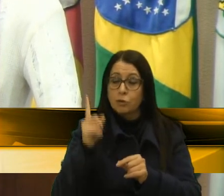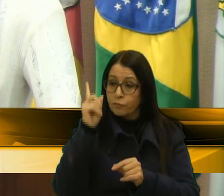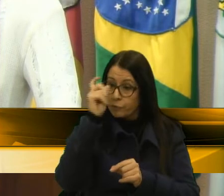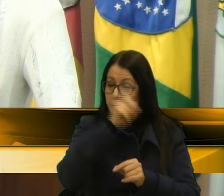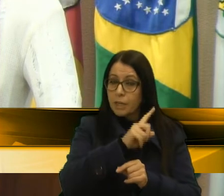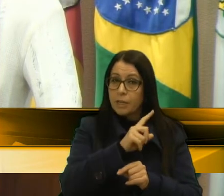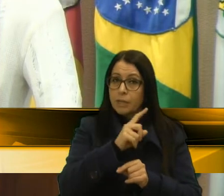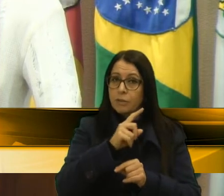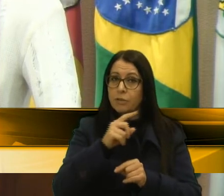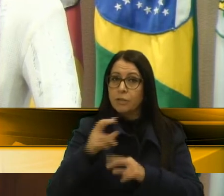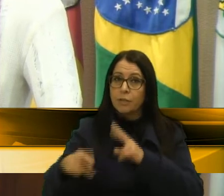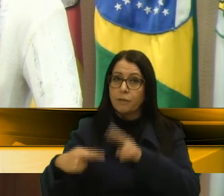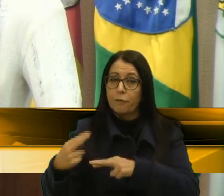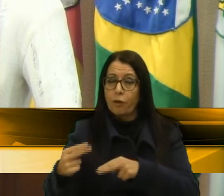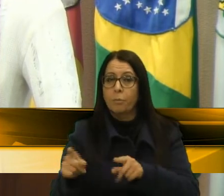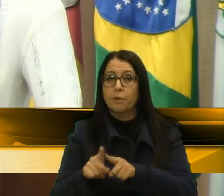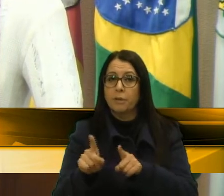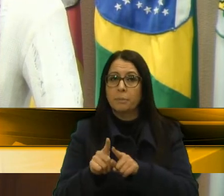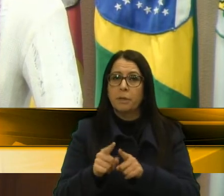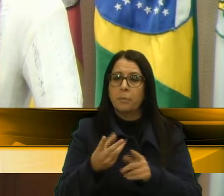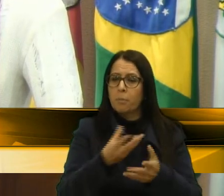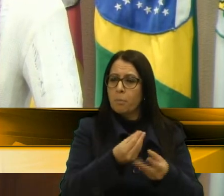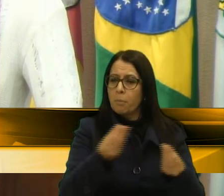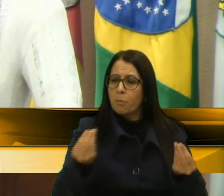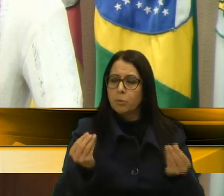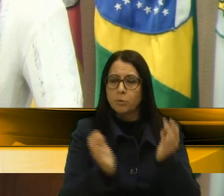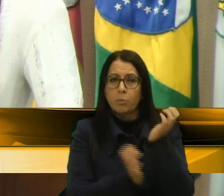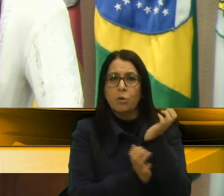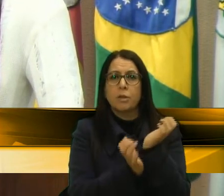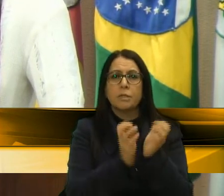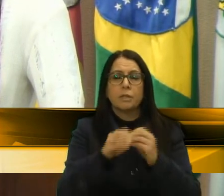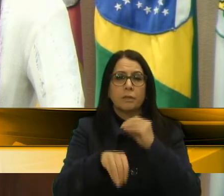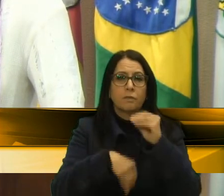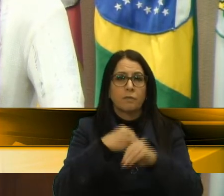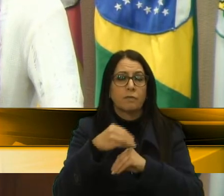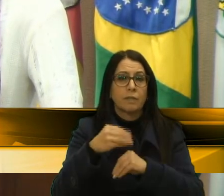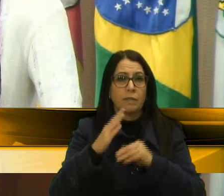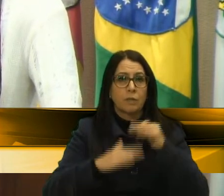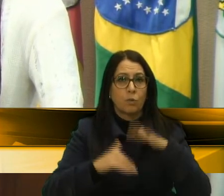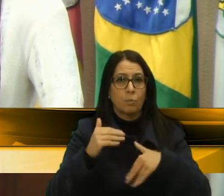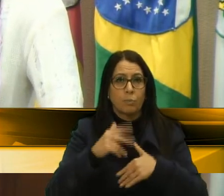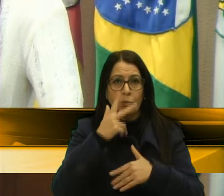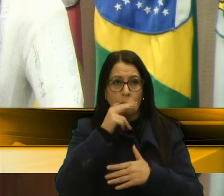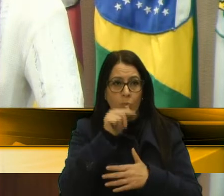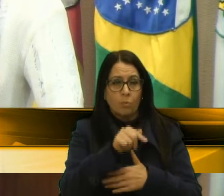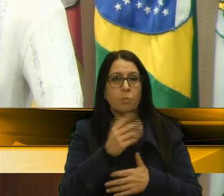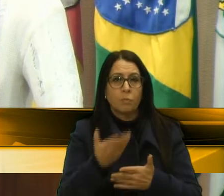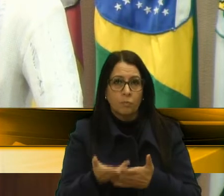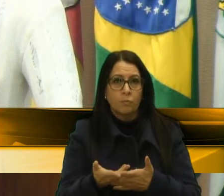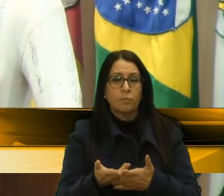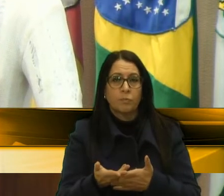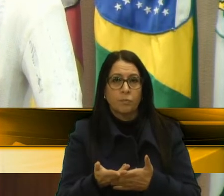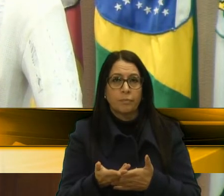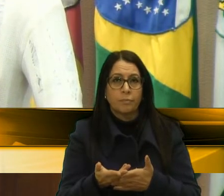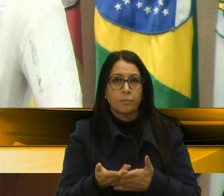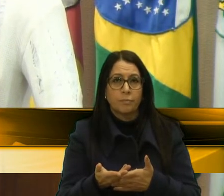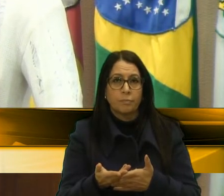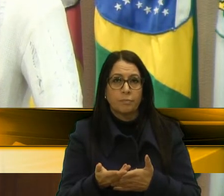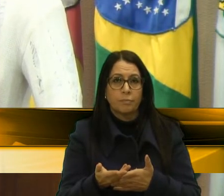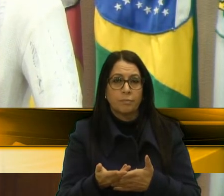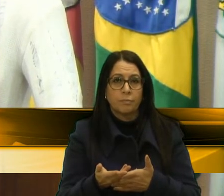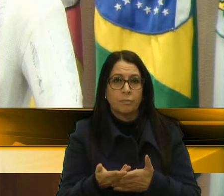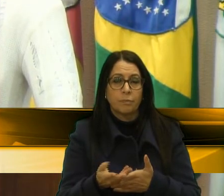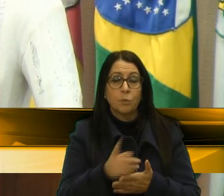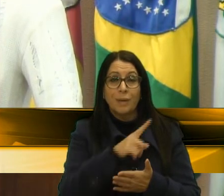da reforma e também das inúmeras burocracias envolvidas em uma obra dessa magnitude, devido